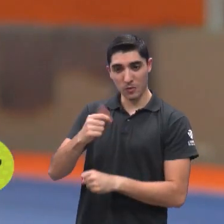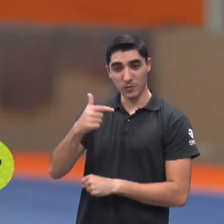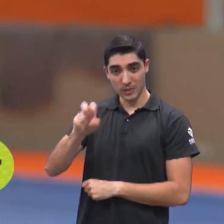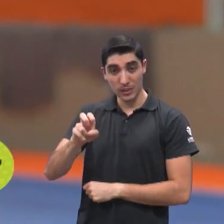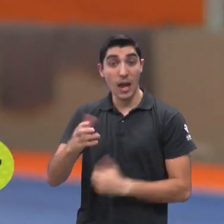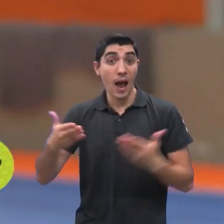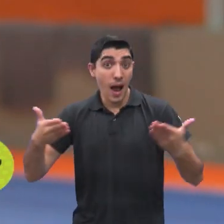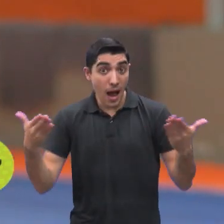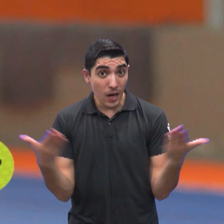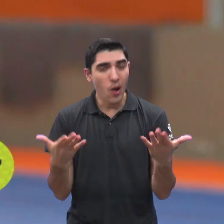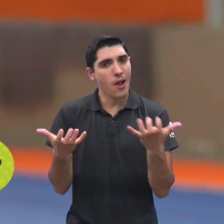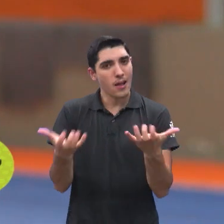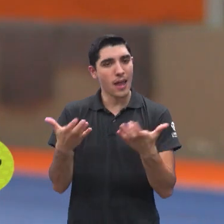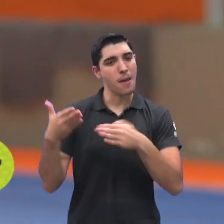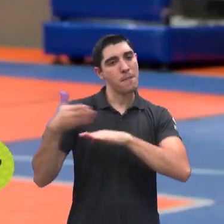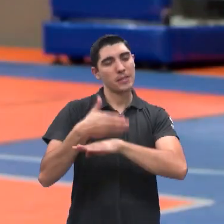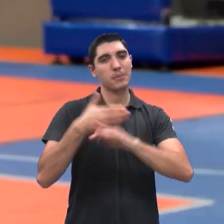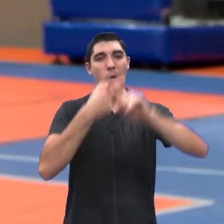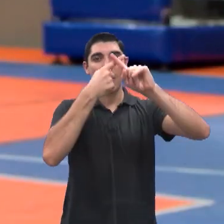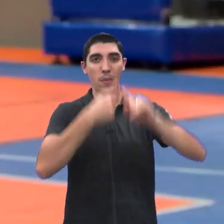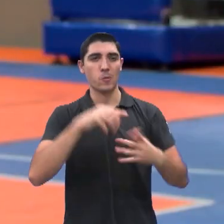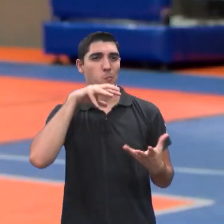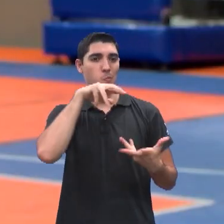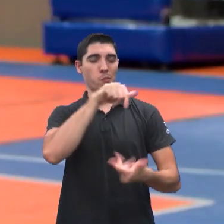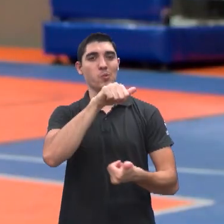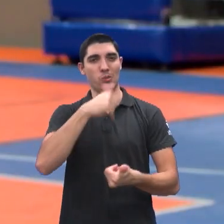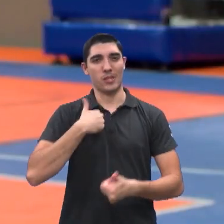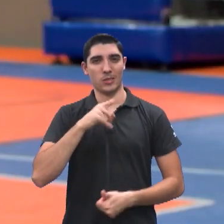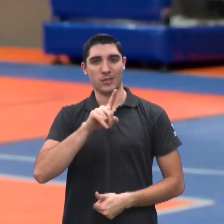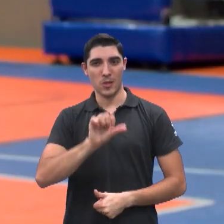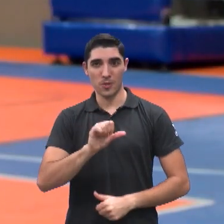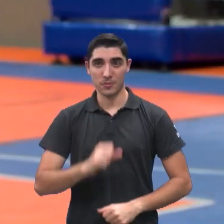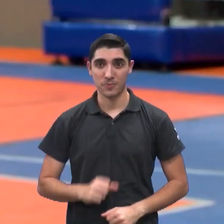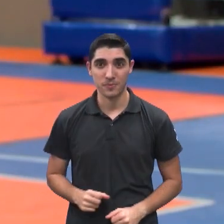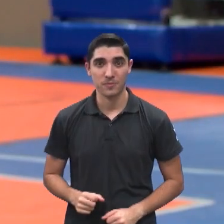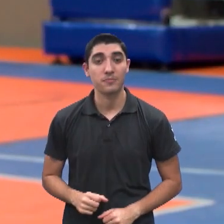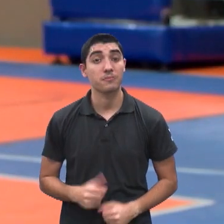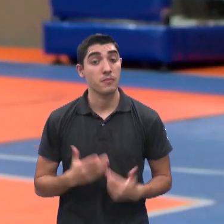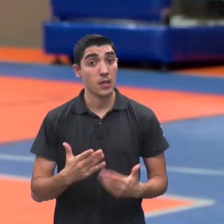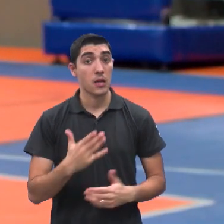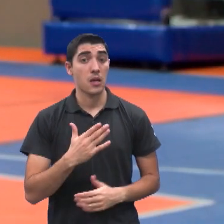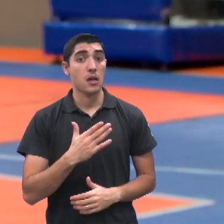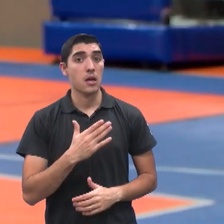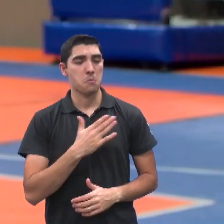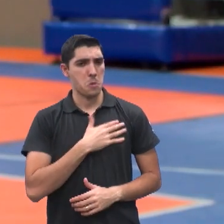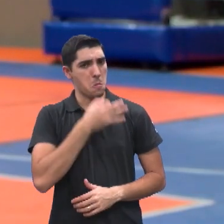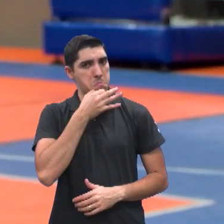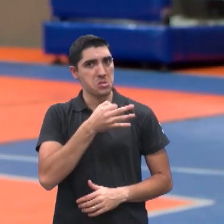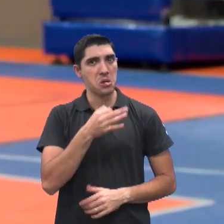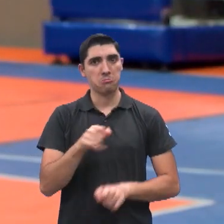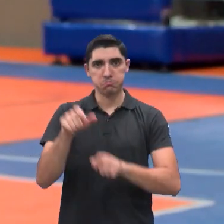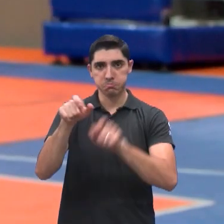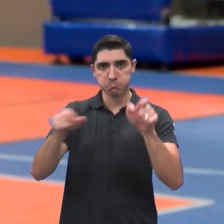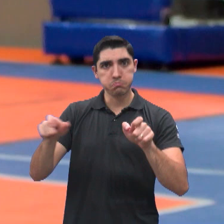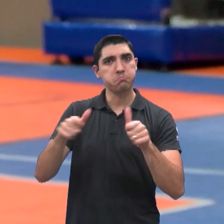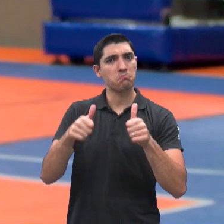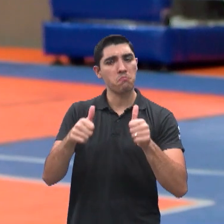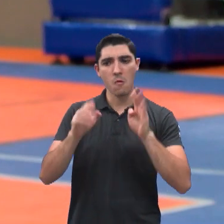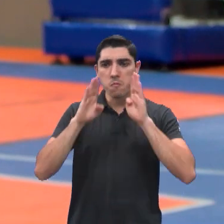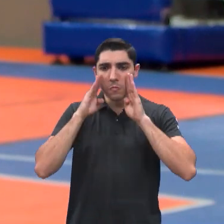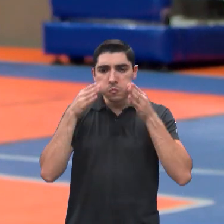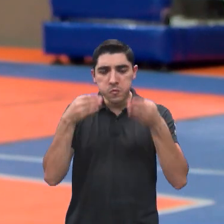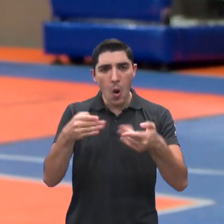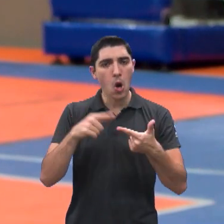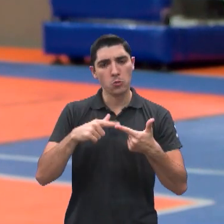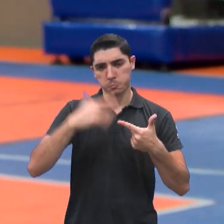na Copa do Mundo Sub-19. Para me encaixar nesse elenco é ter muita cabeça, muita resiliência, focar